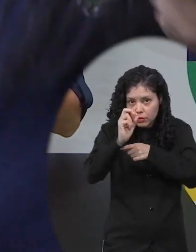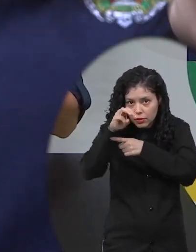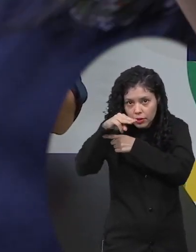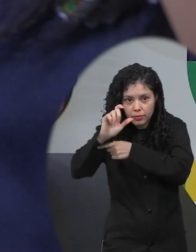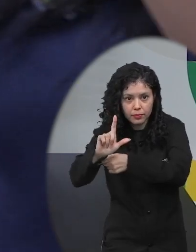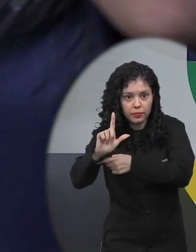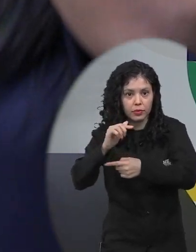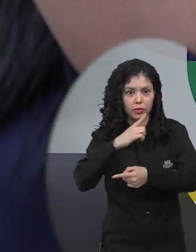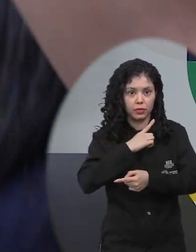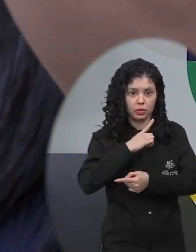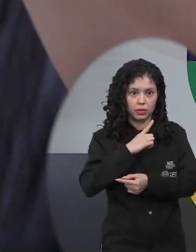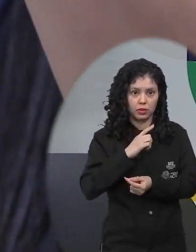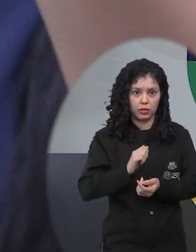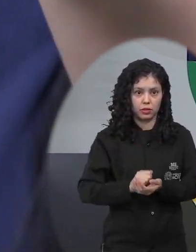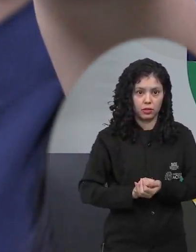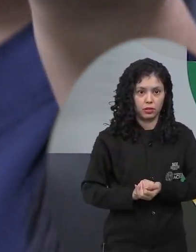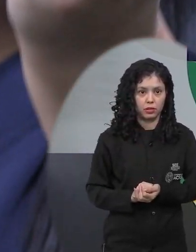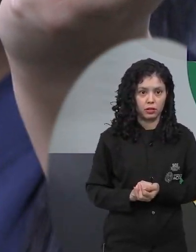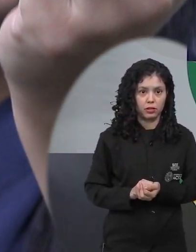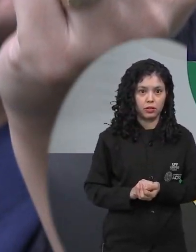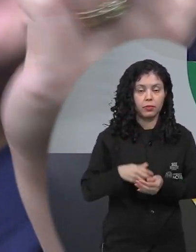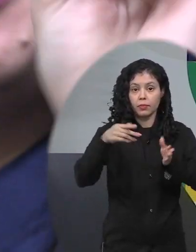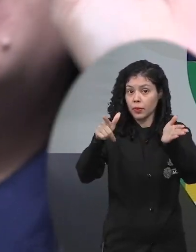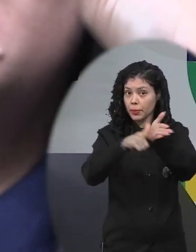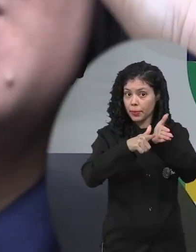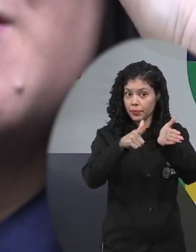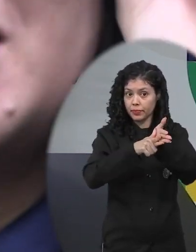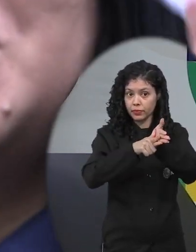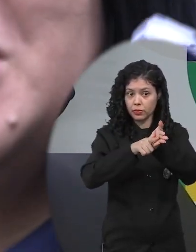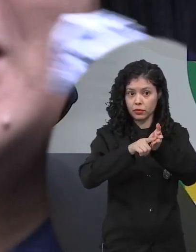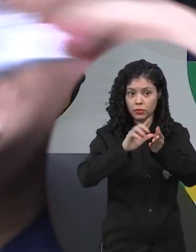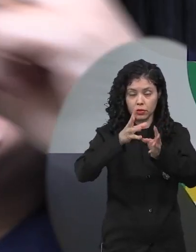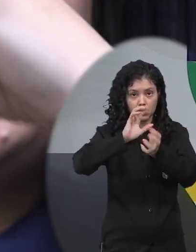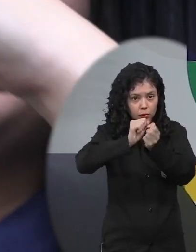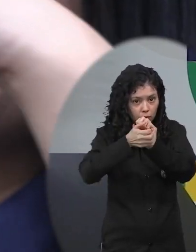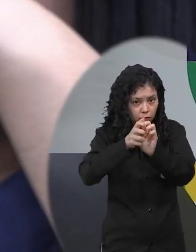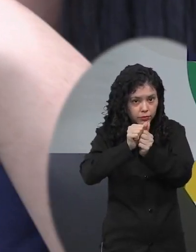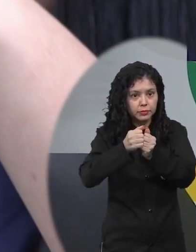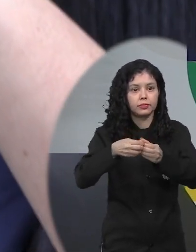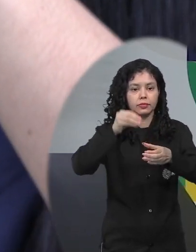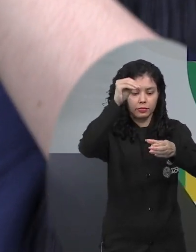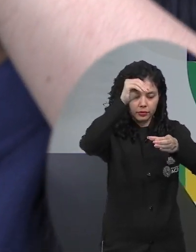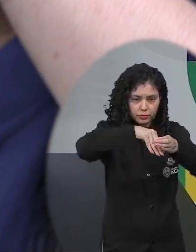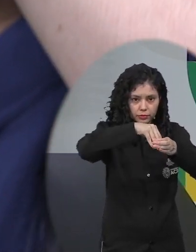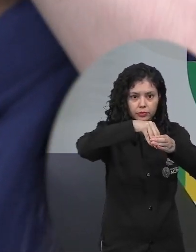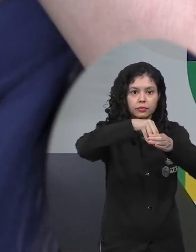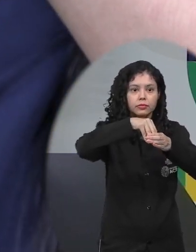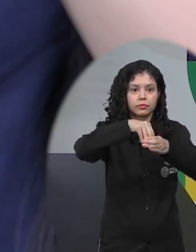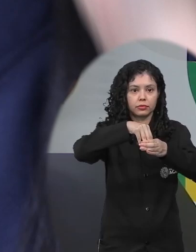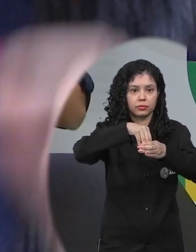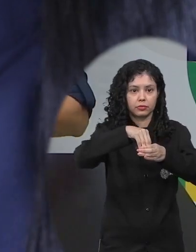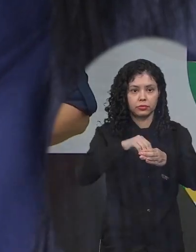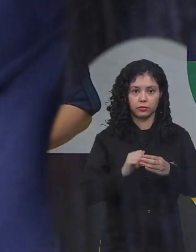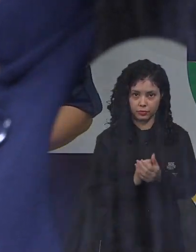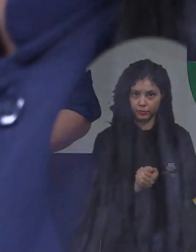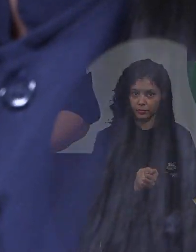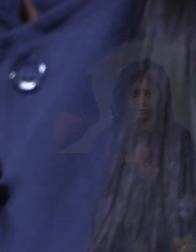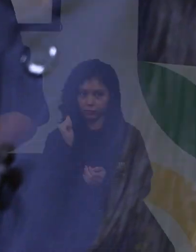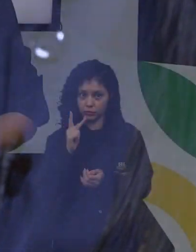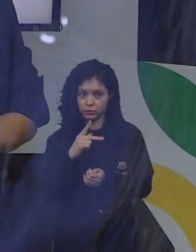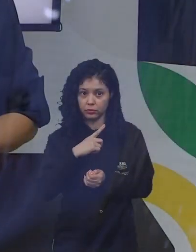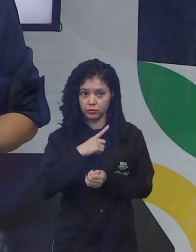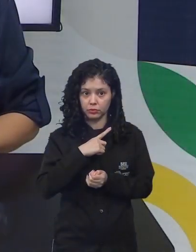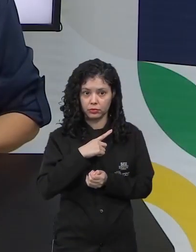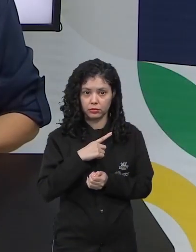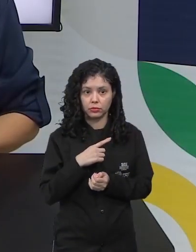ml e a gente vai colocar aqui, a gente tem uma folhinha de papel amassadinha e a gente vai colocar aqui dentro desse becker. E a gente